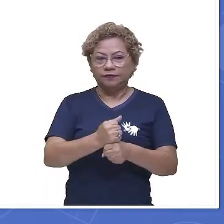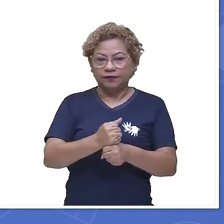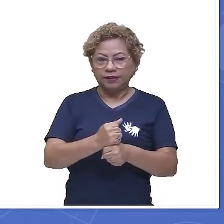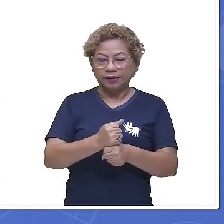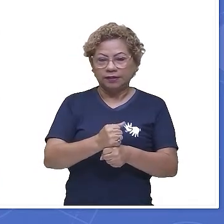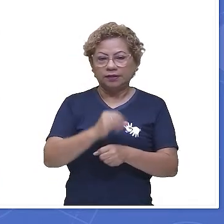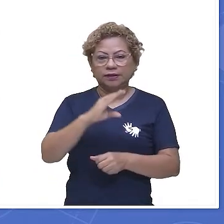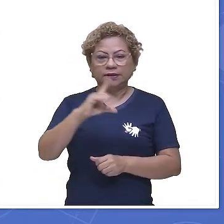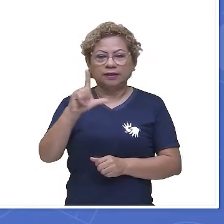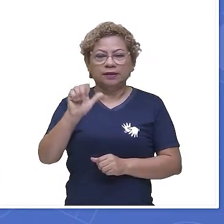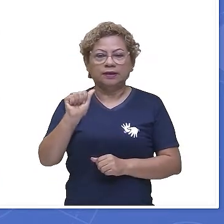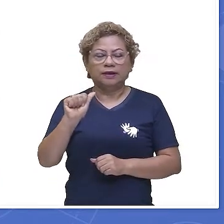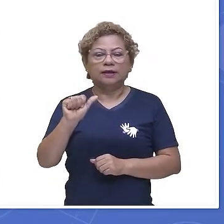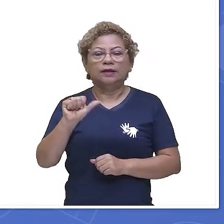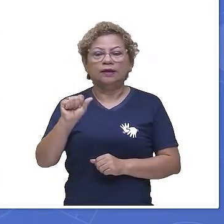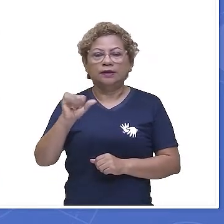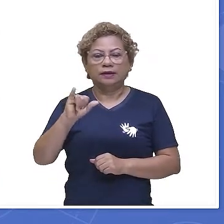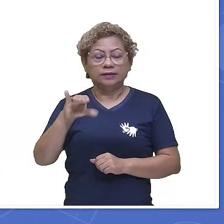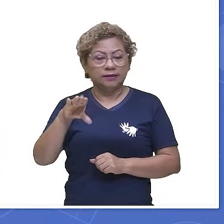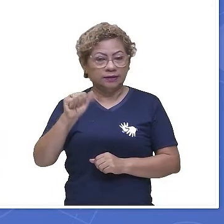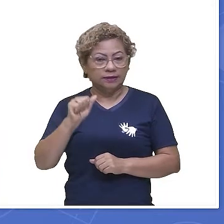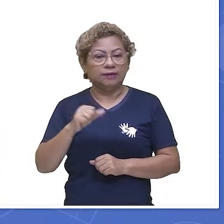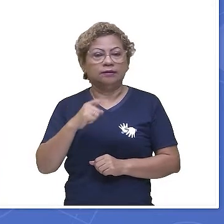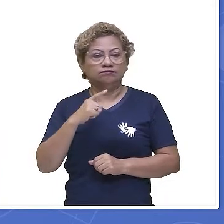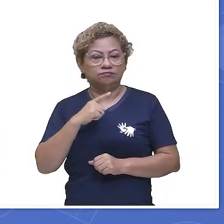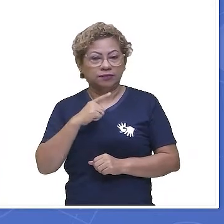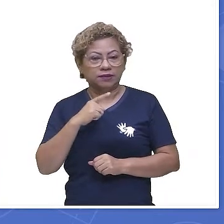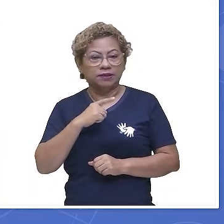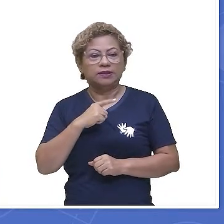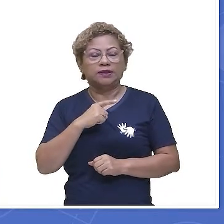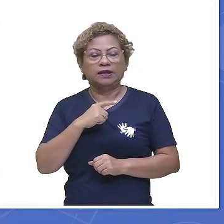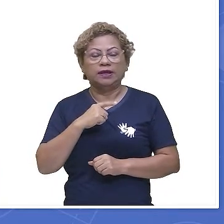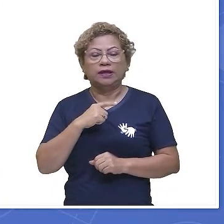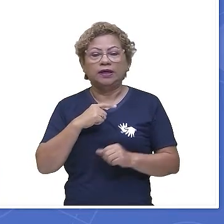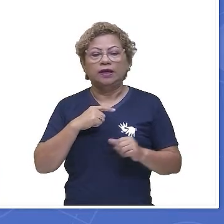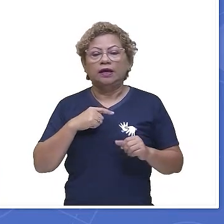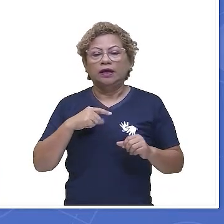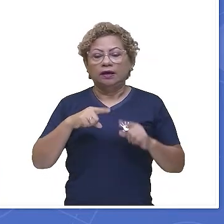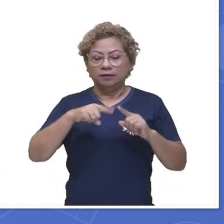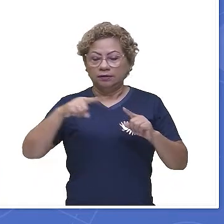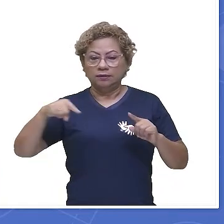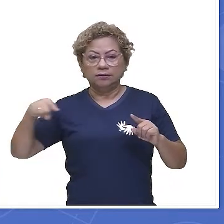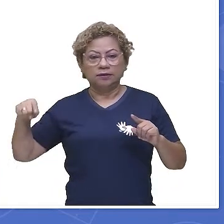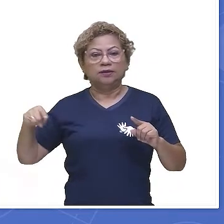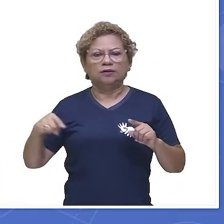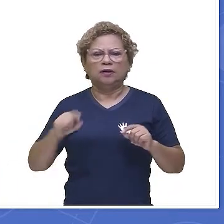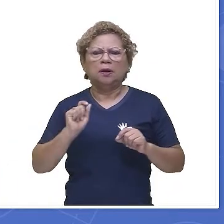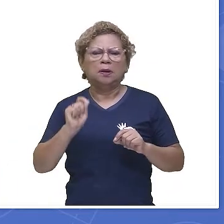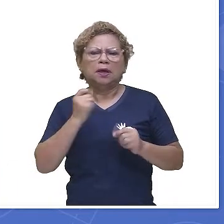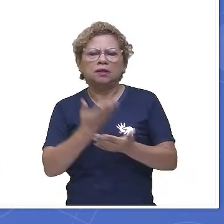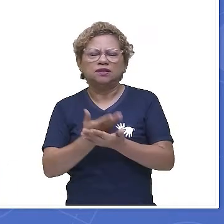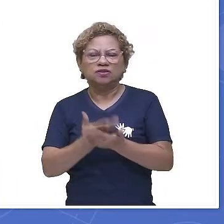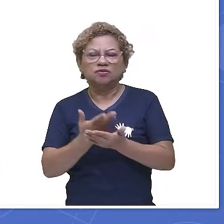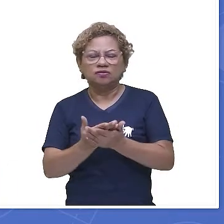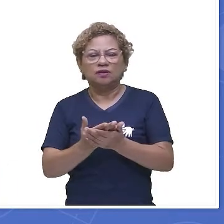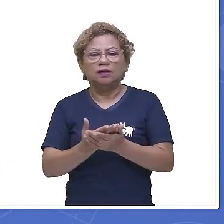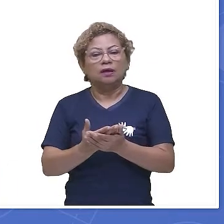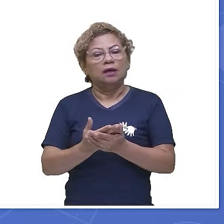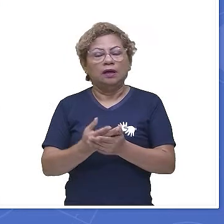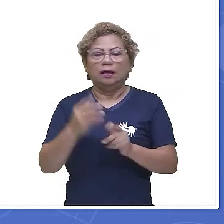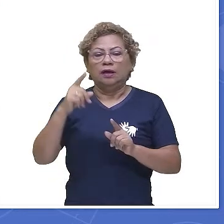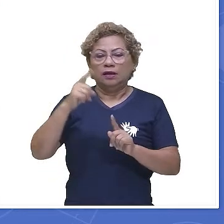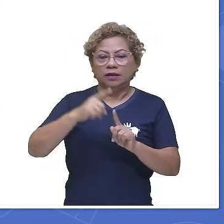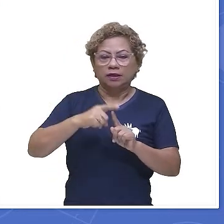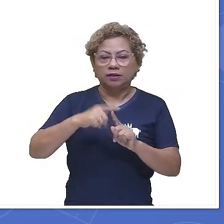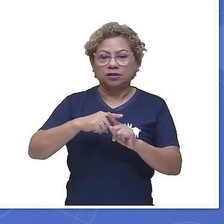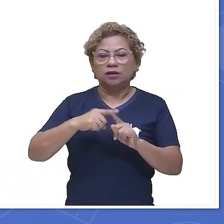física ondulatória. Aí, esse ramo da física é aquele que estuda a questão das ondas.